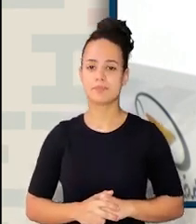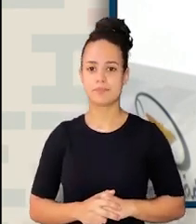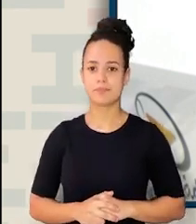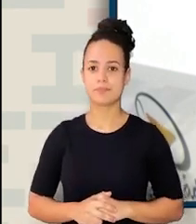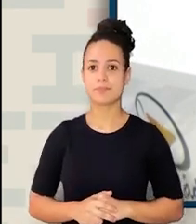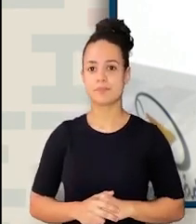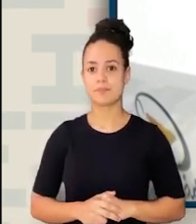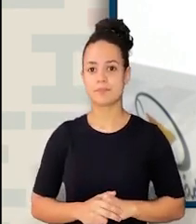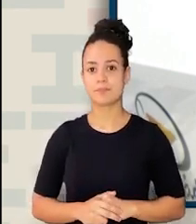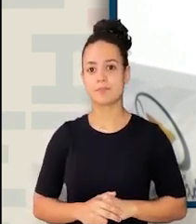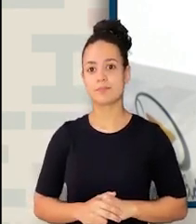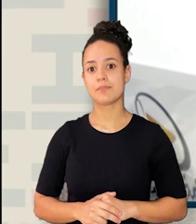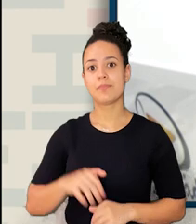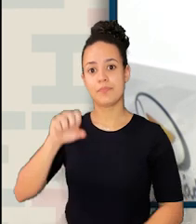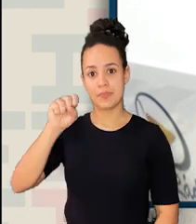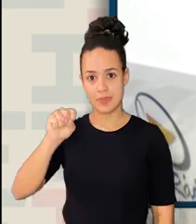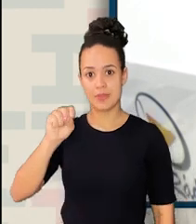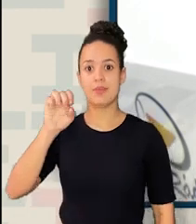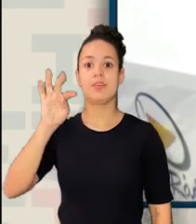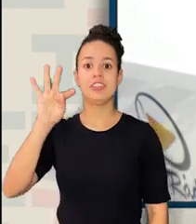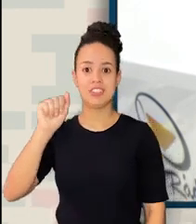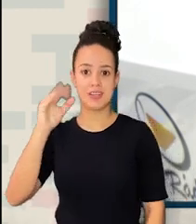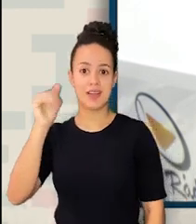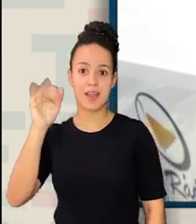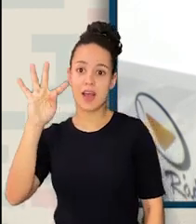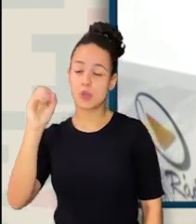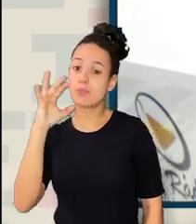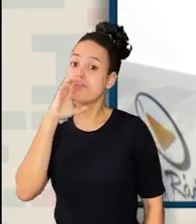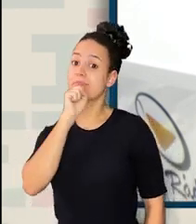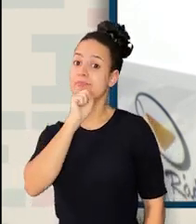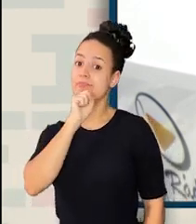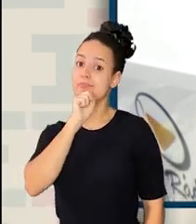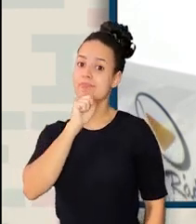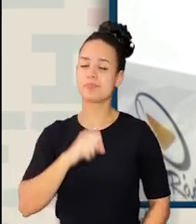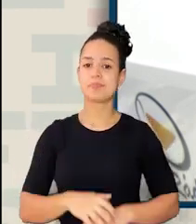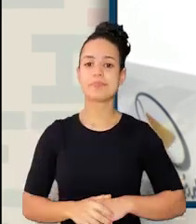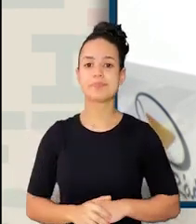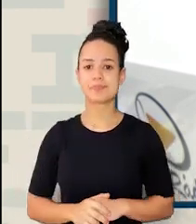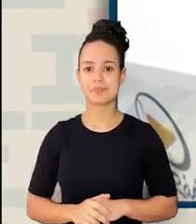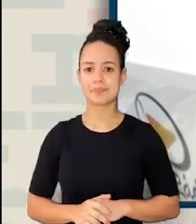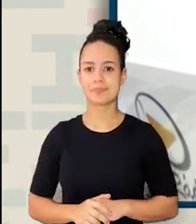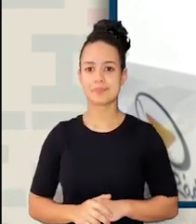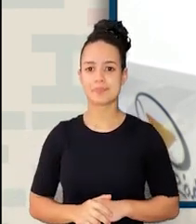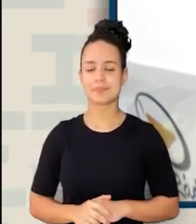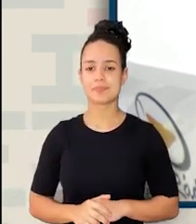né? E o staccato bem curtinho.